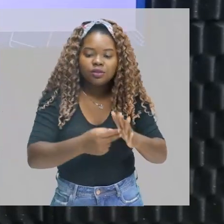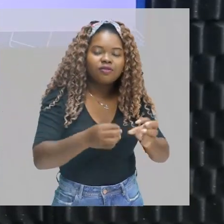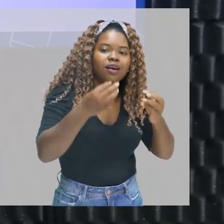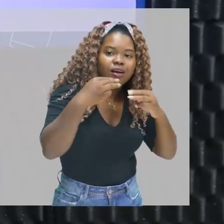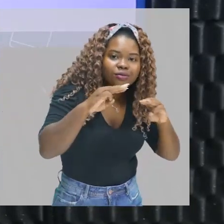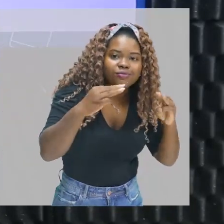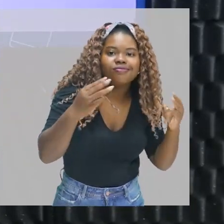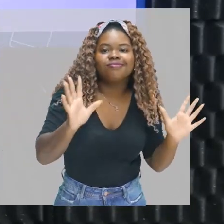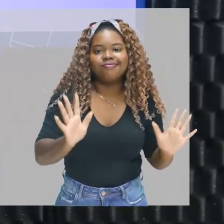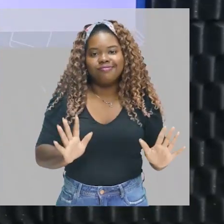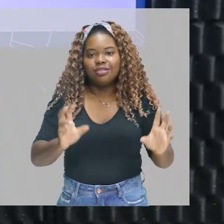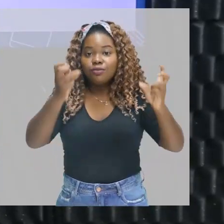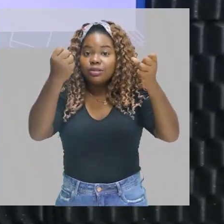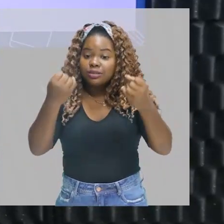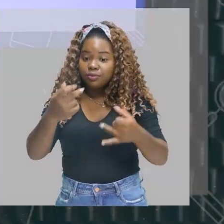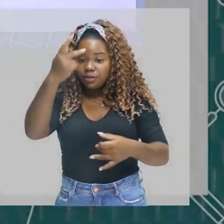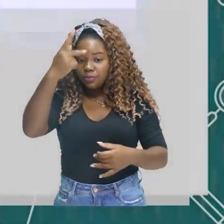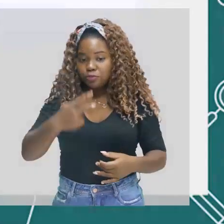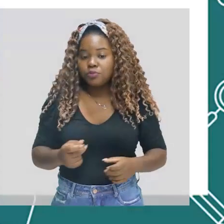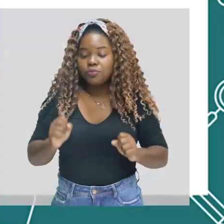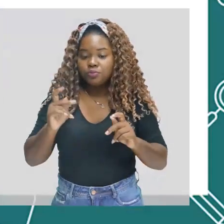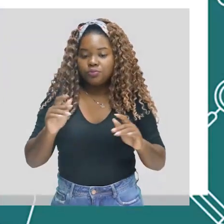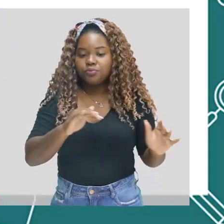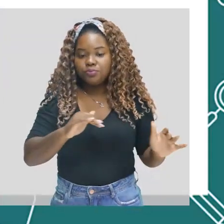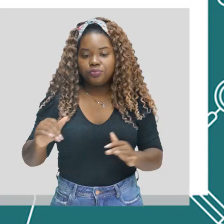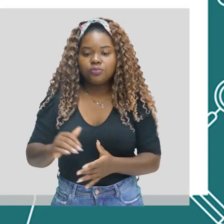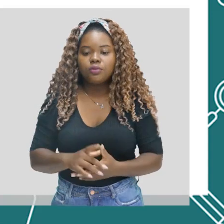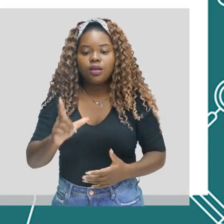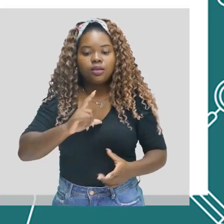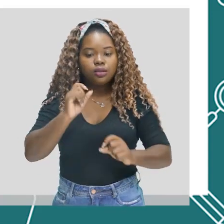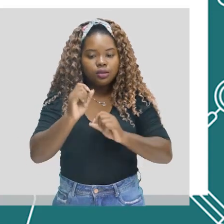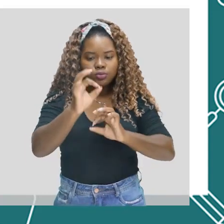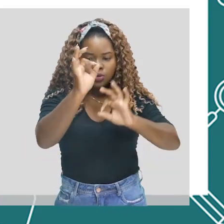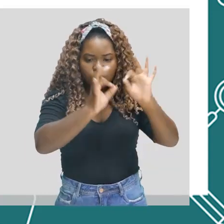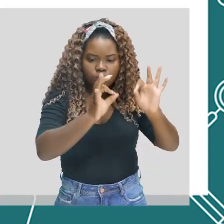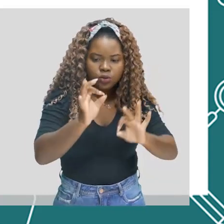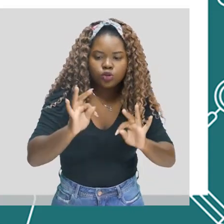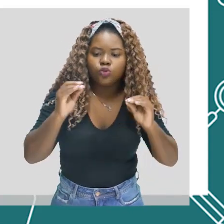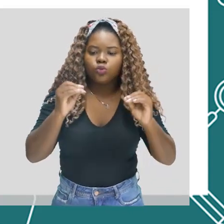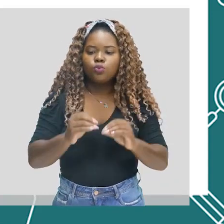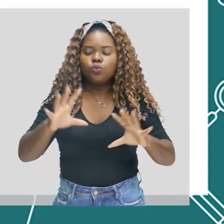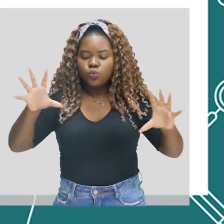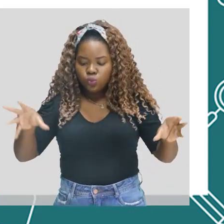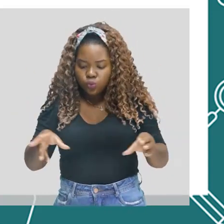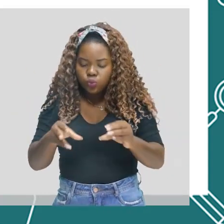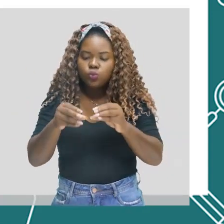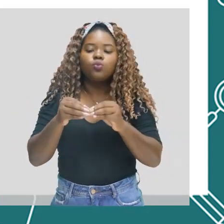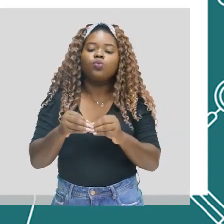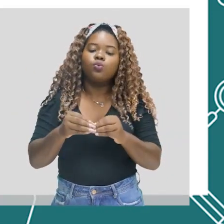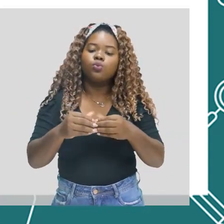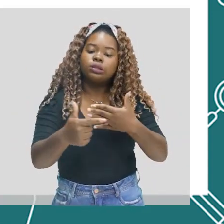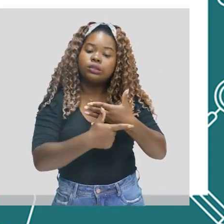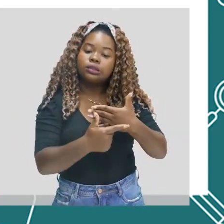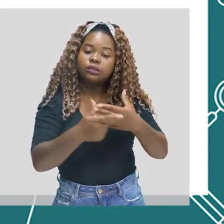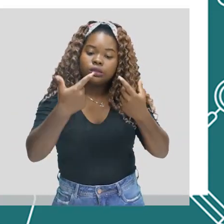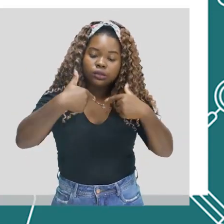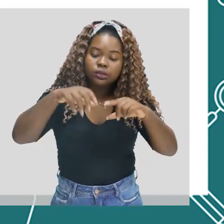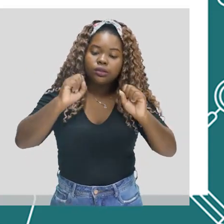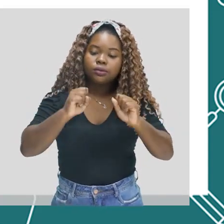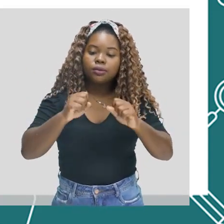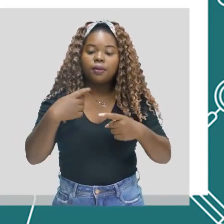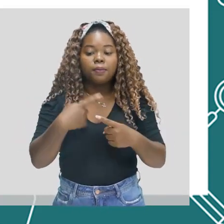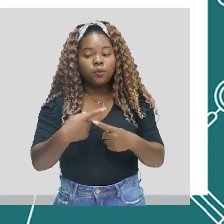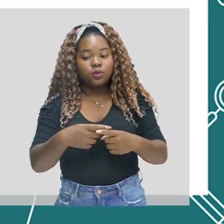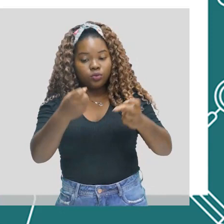explicando o próprio código. Aqui nós temos todo o resumo sobre essas funções da linguagem. Porque